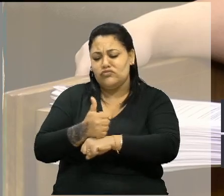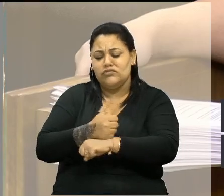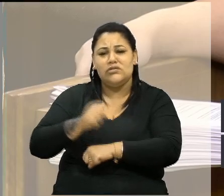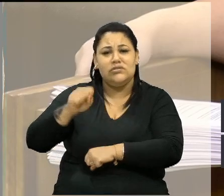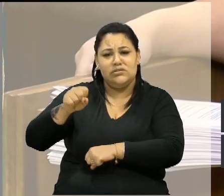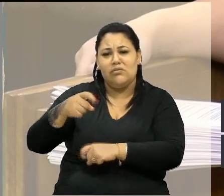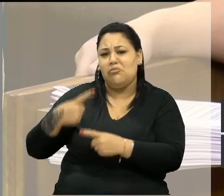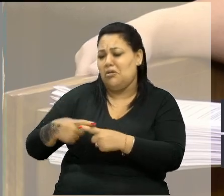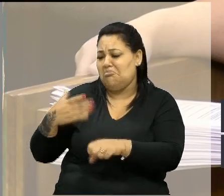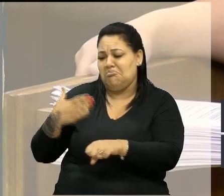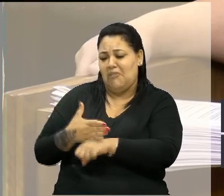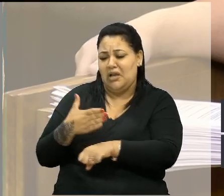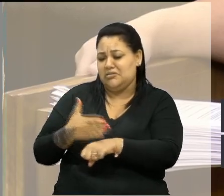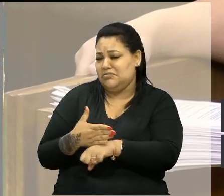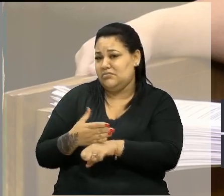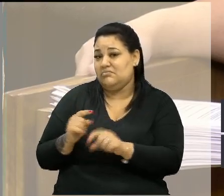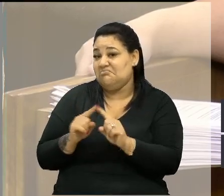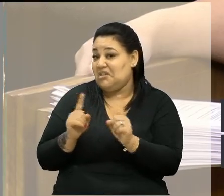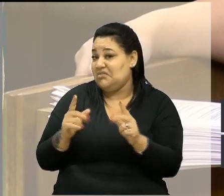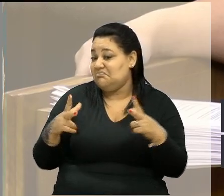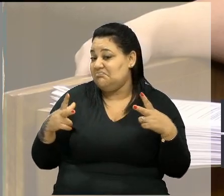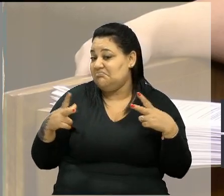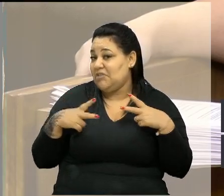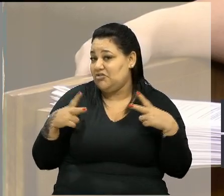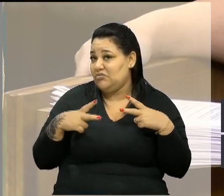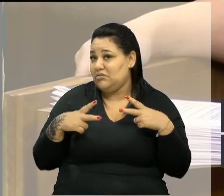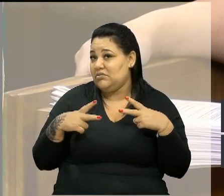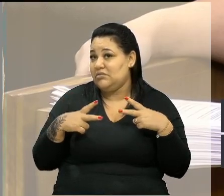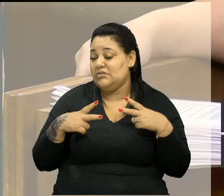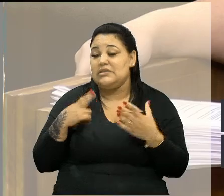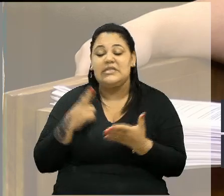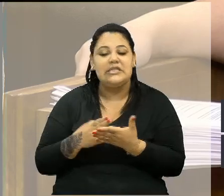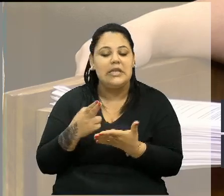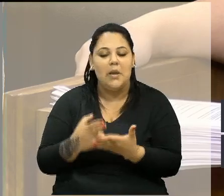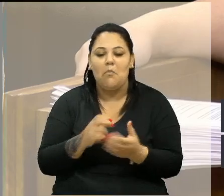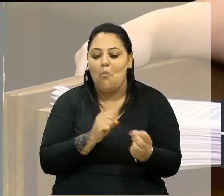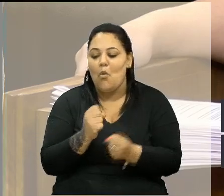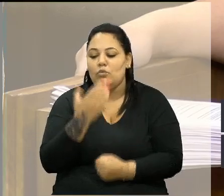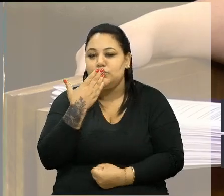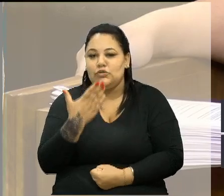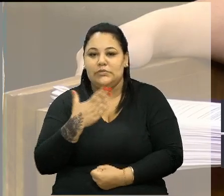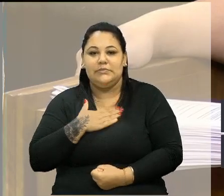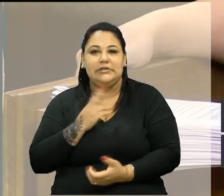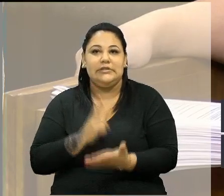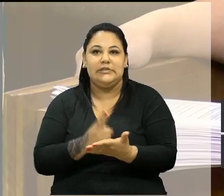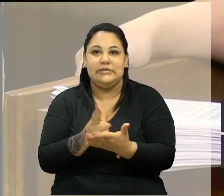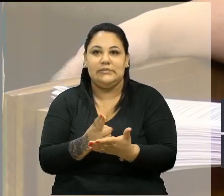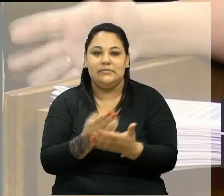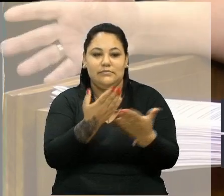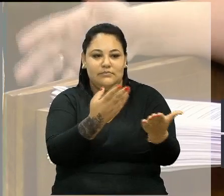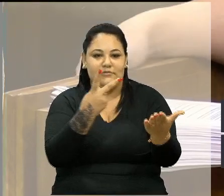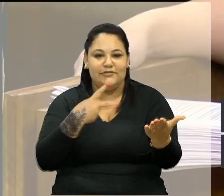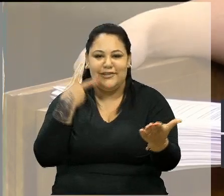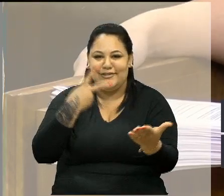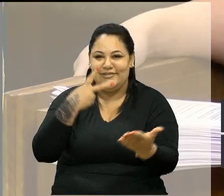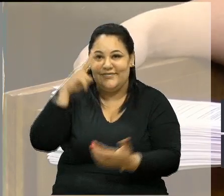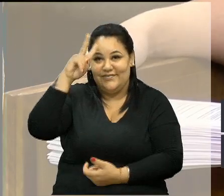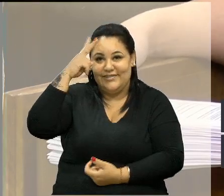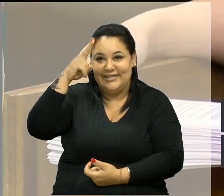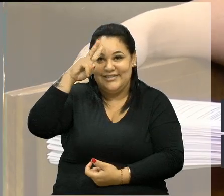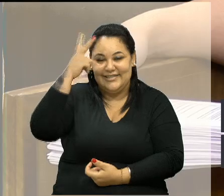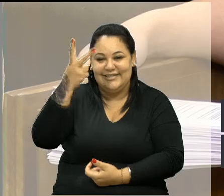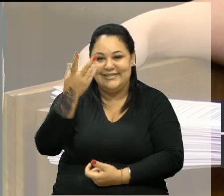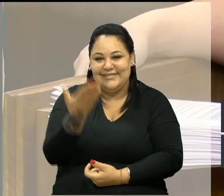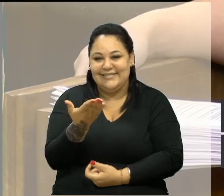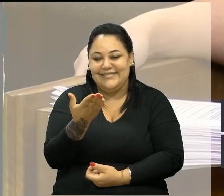faz parte. Mas, pessoal, vocês podem contar comigo sempre, pode ter certeza. Vereador Velocino,